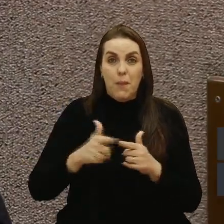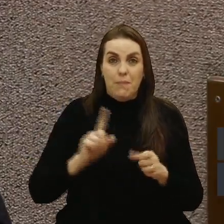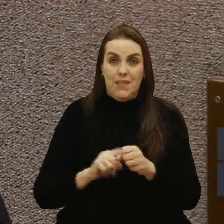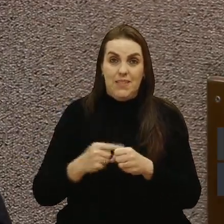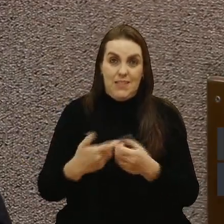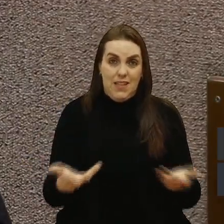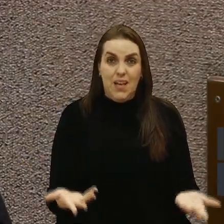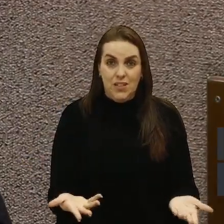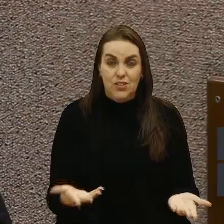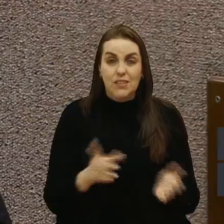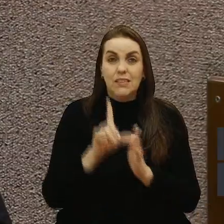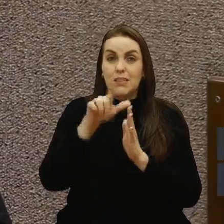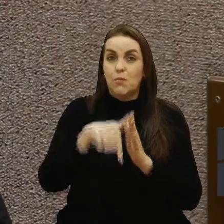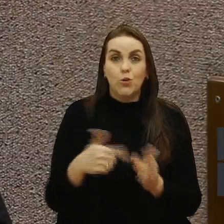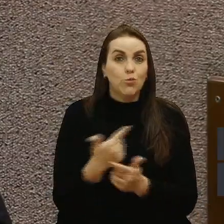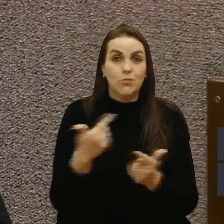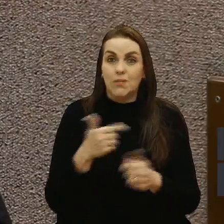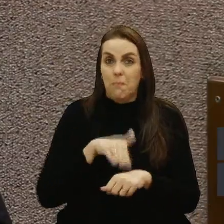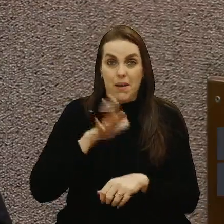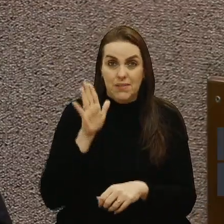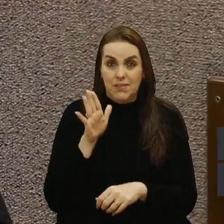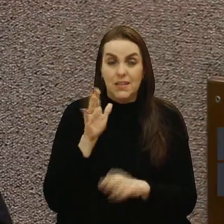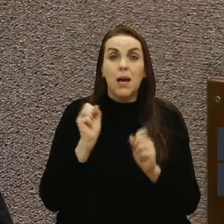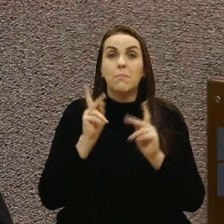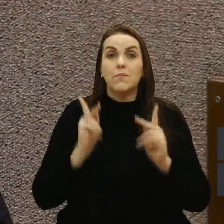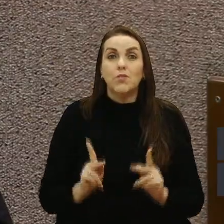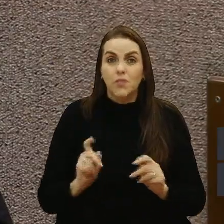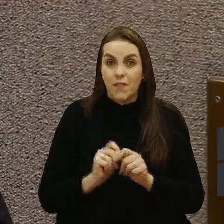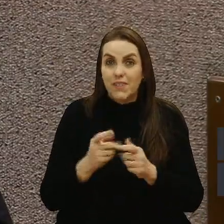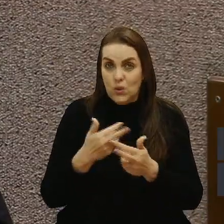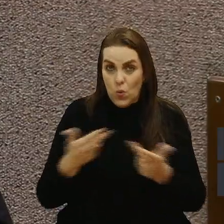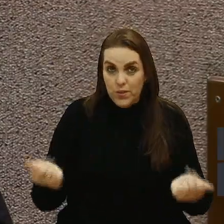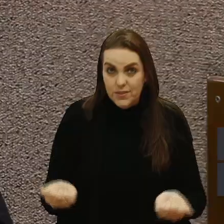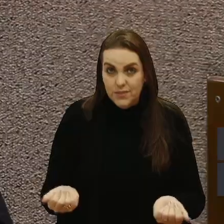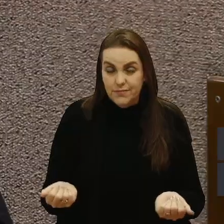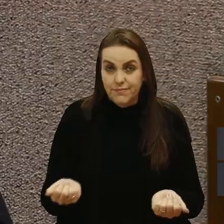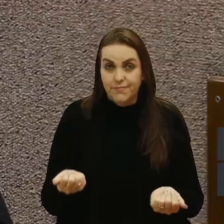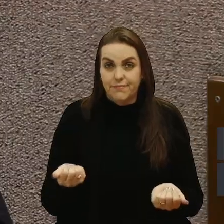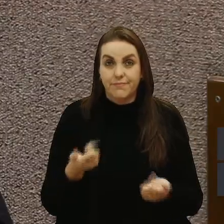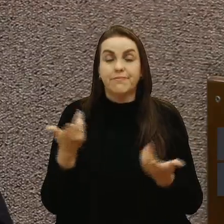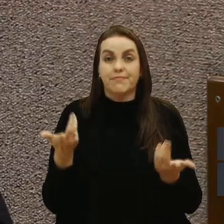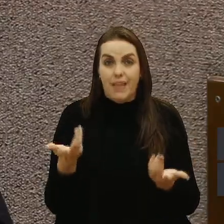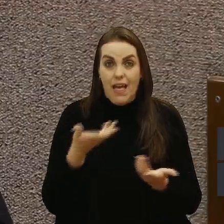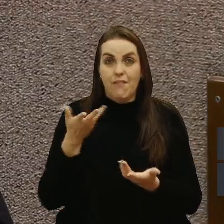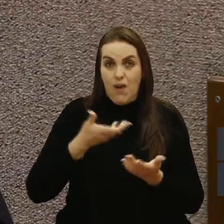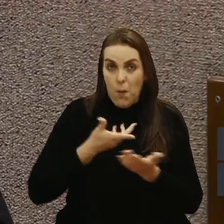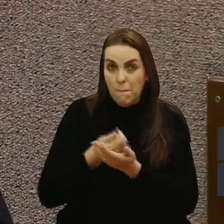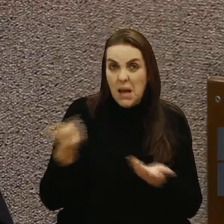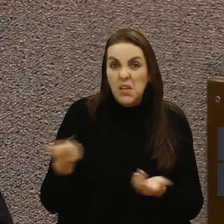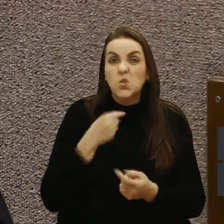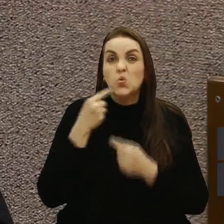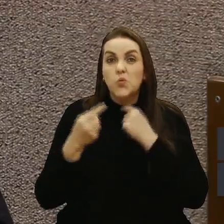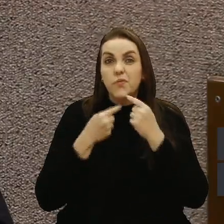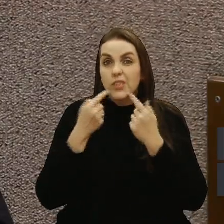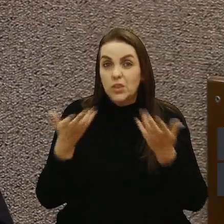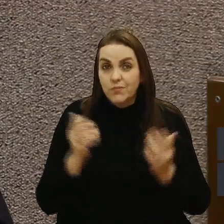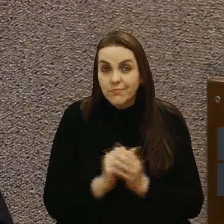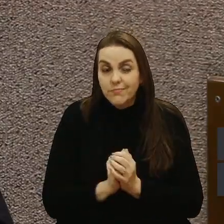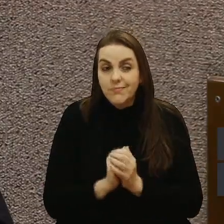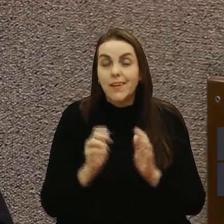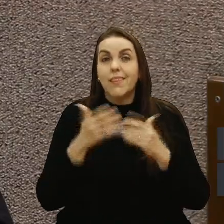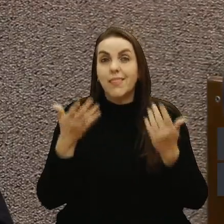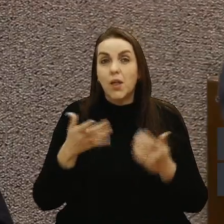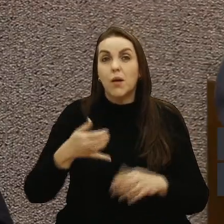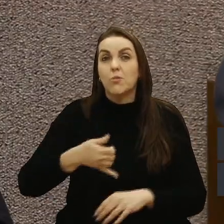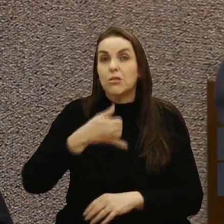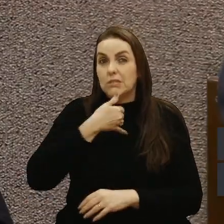E depois nós não teremos mais. Quem vai fazer isso depois? A concessionária que vai comprar? Duvido. Então é muito